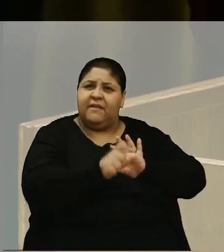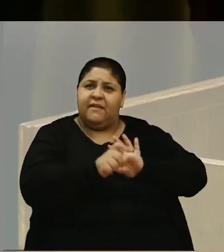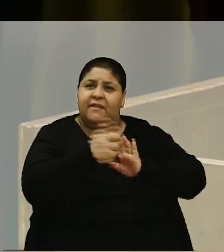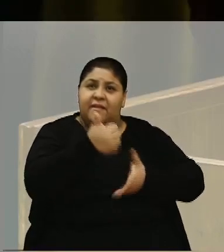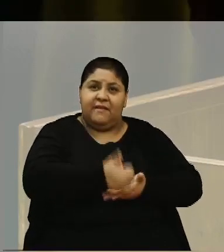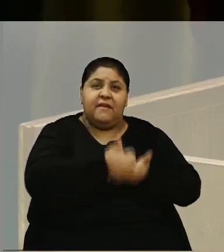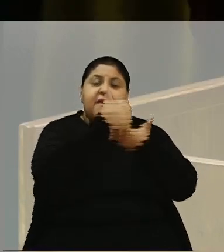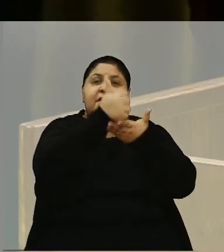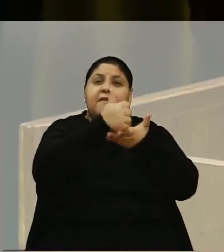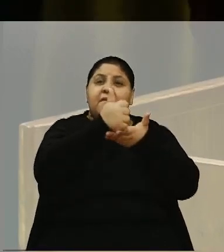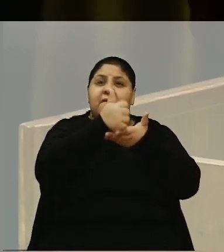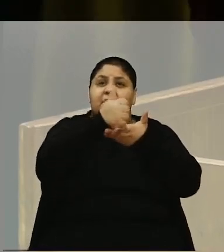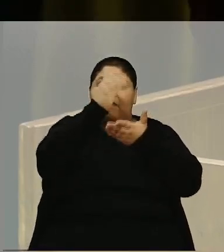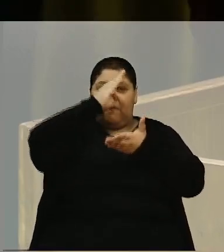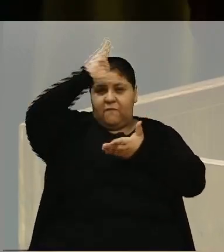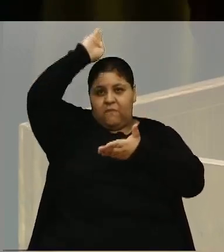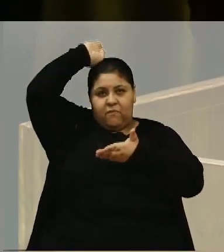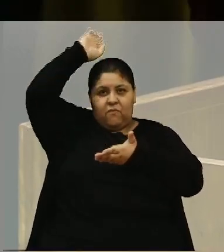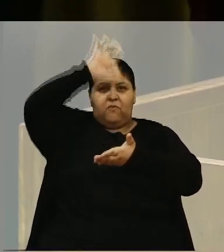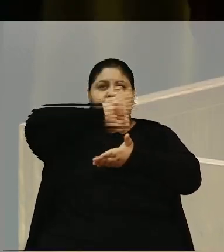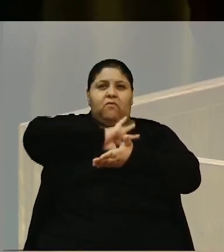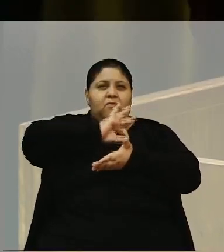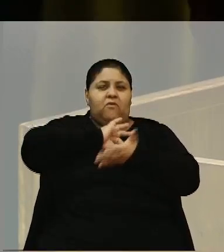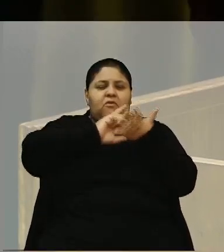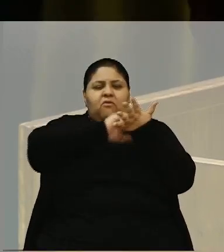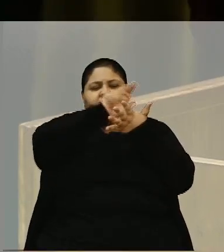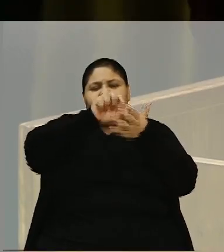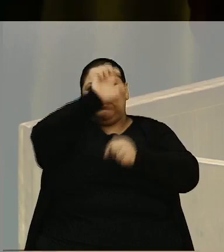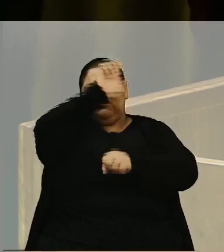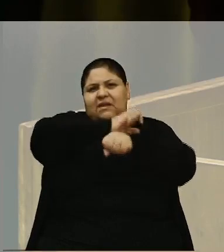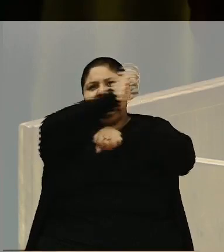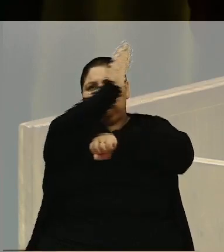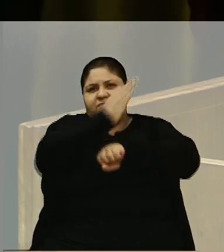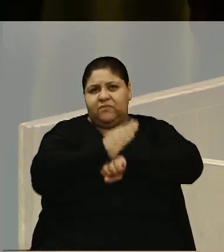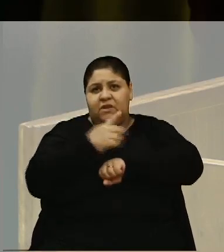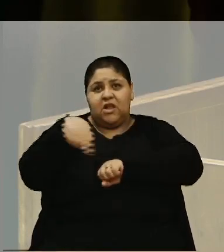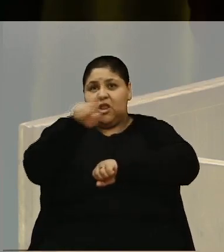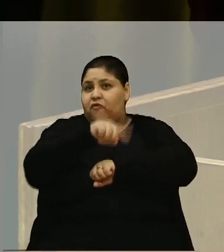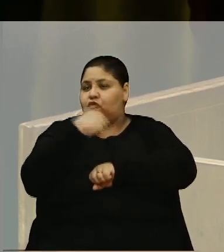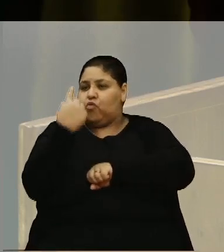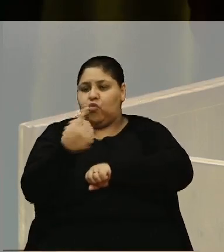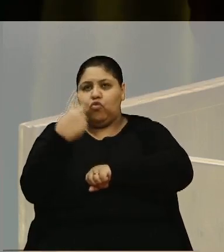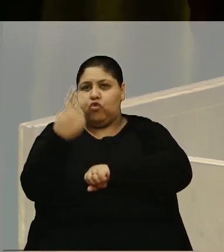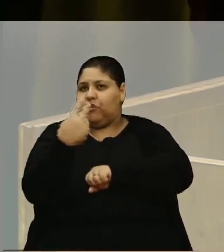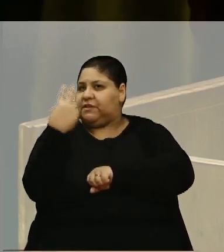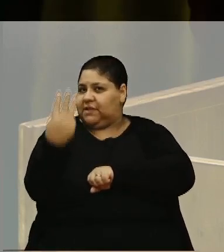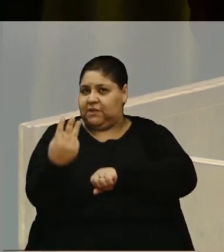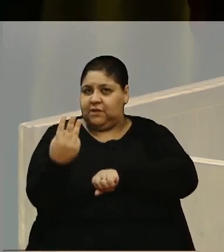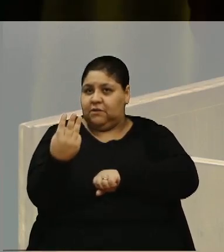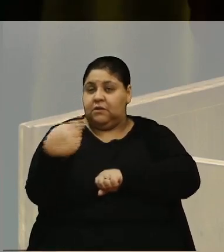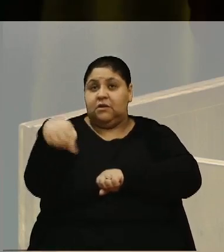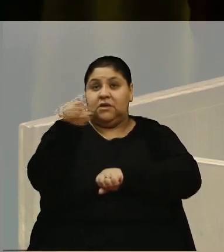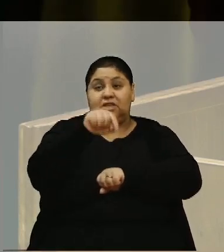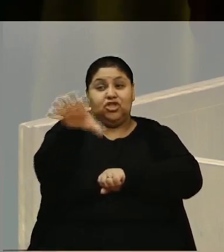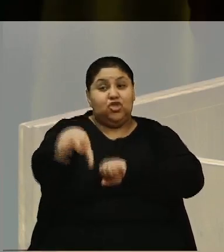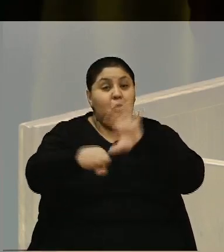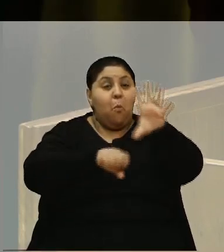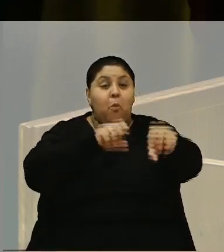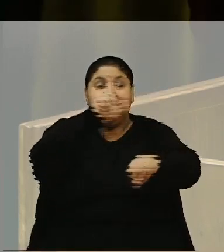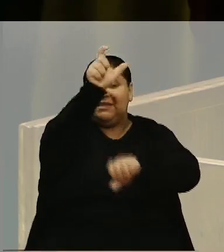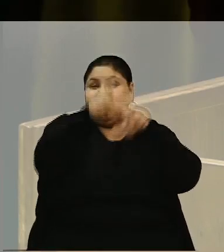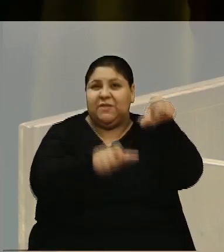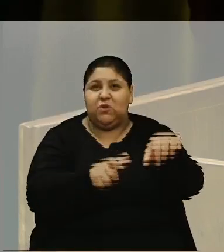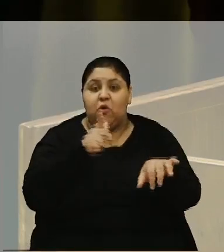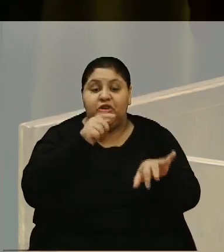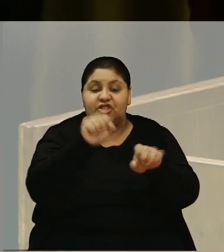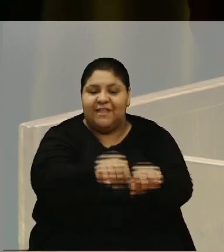corpo de bombeiro aí, militares aí de vários estados do Brasil. Então não foi um, não foi dois, cara. A gente tirou muita gente dentro desses